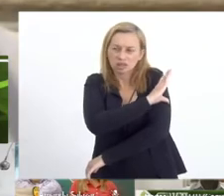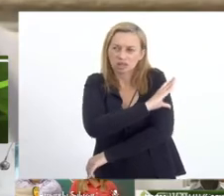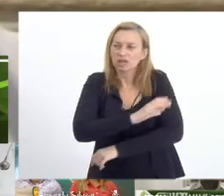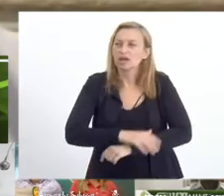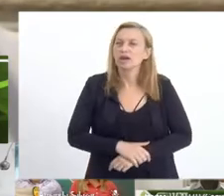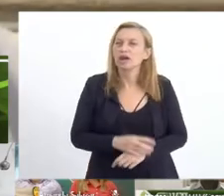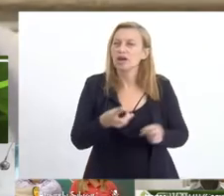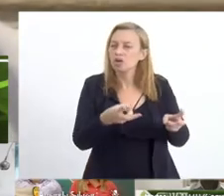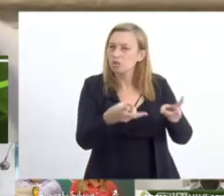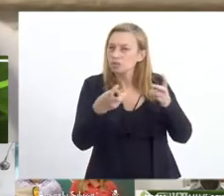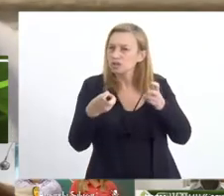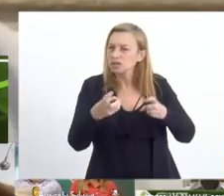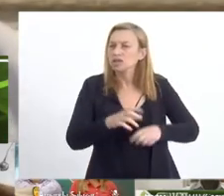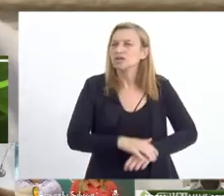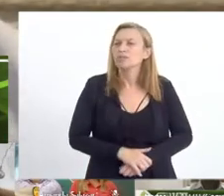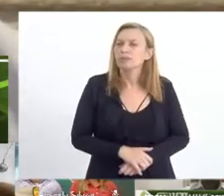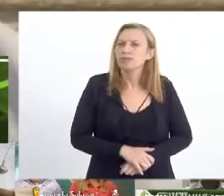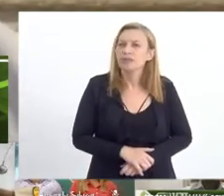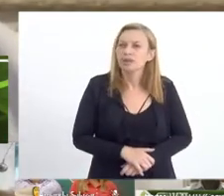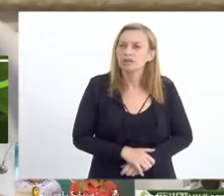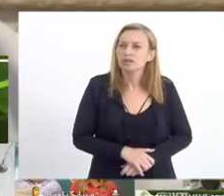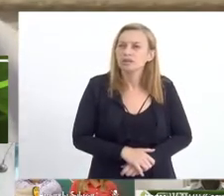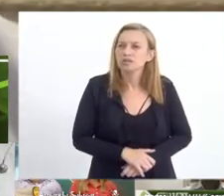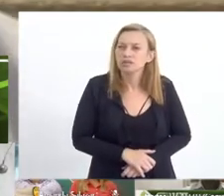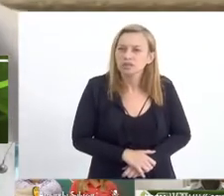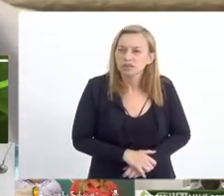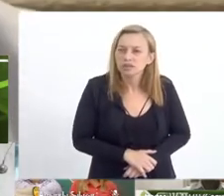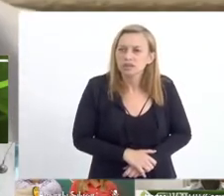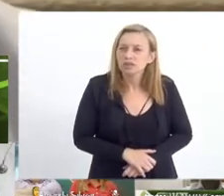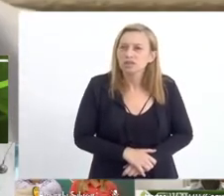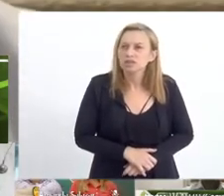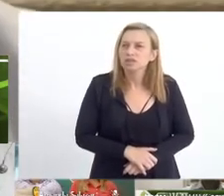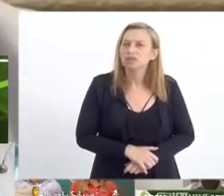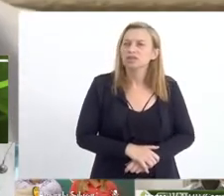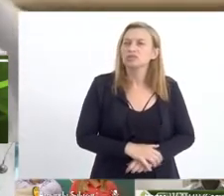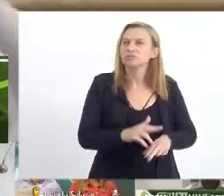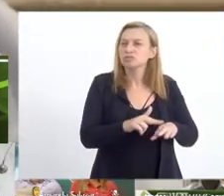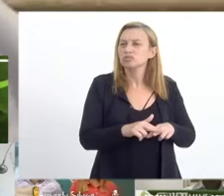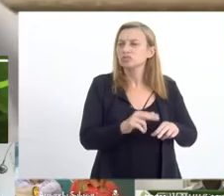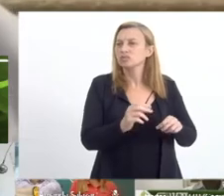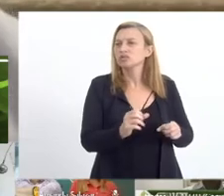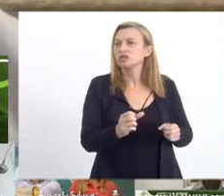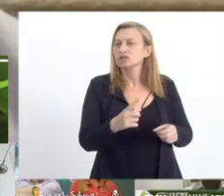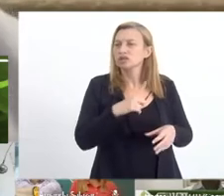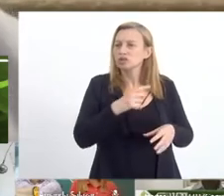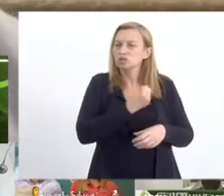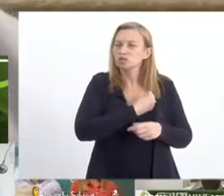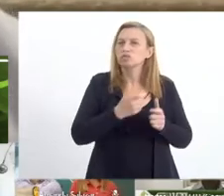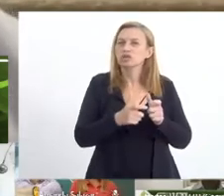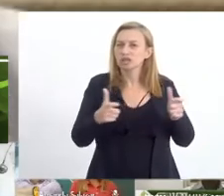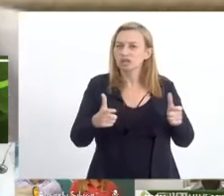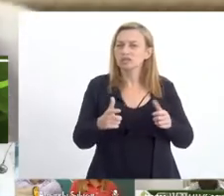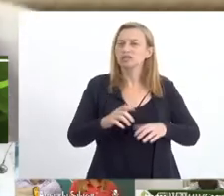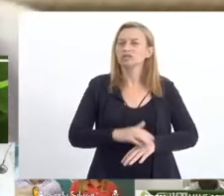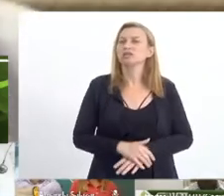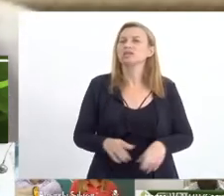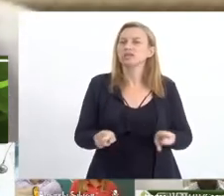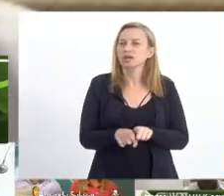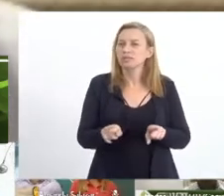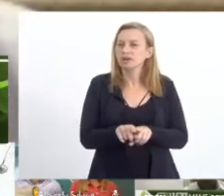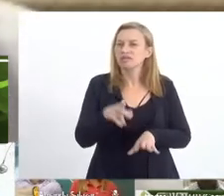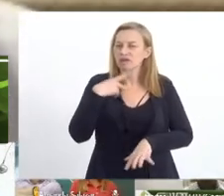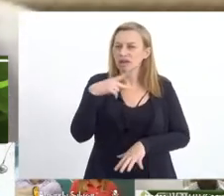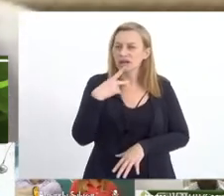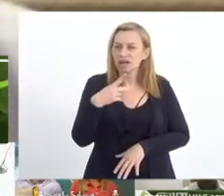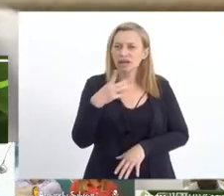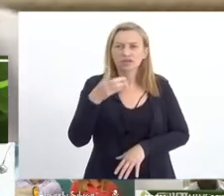eu percebo que tem vidas próprias e tem demanda para isso. Queria acrescentar também, senhores